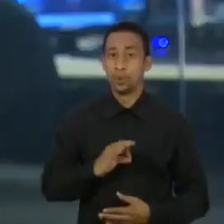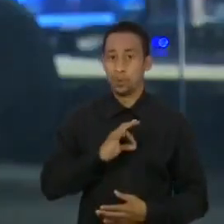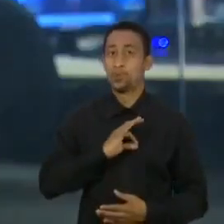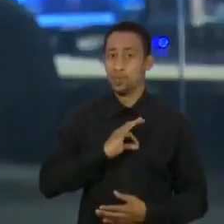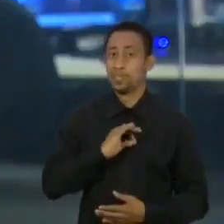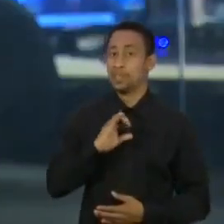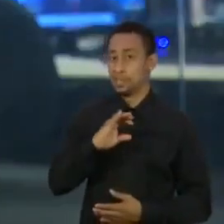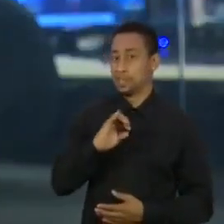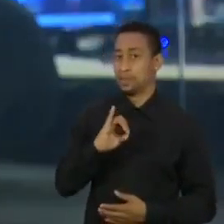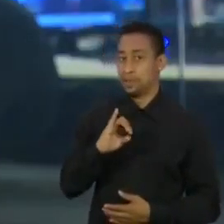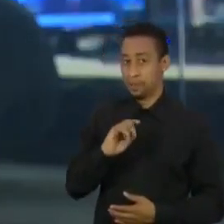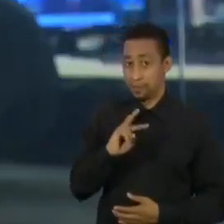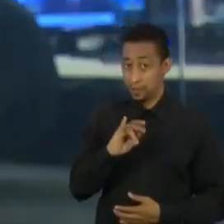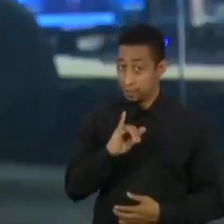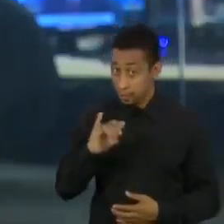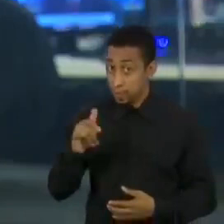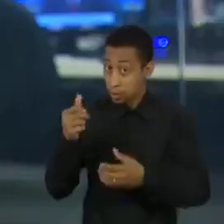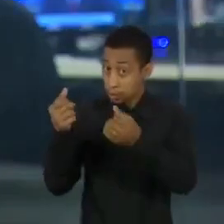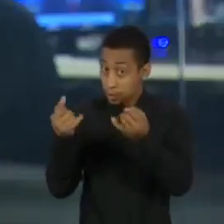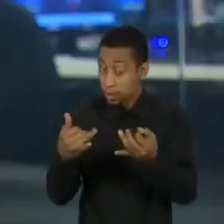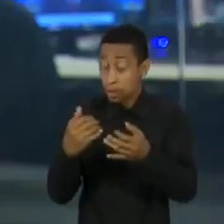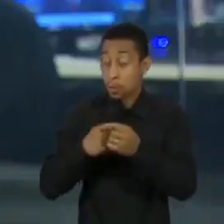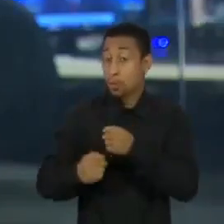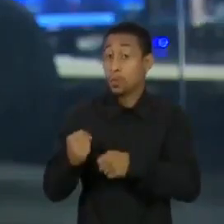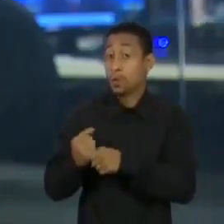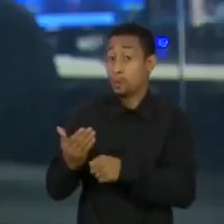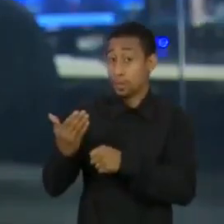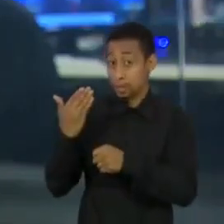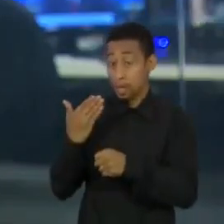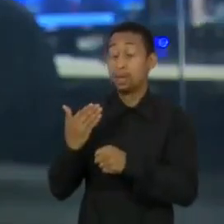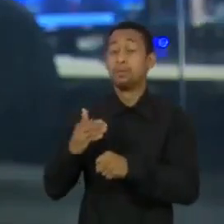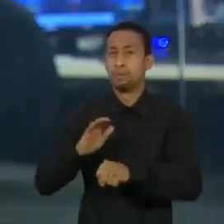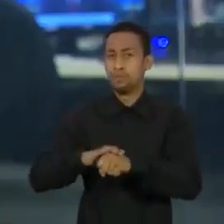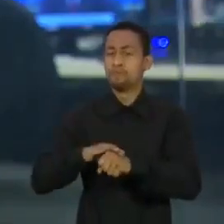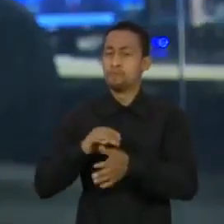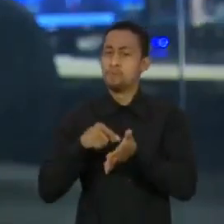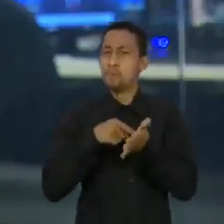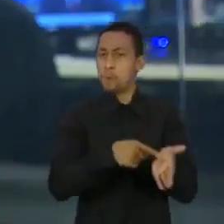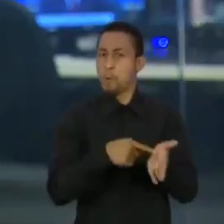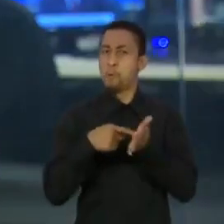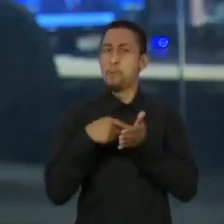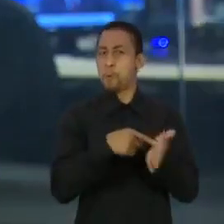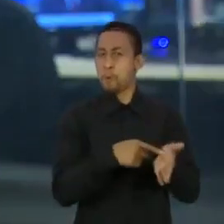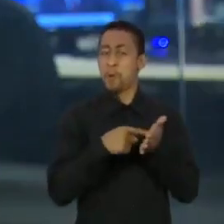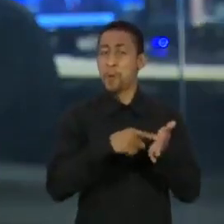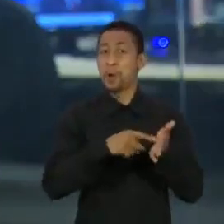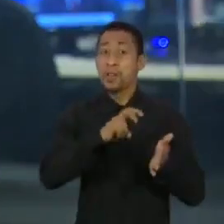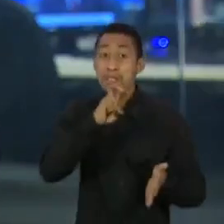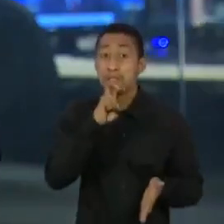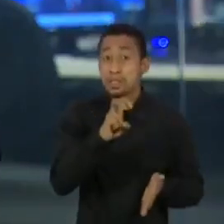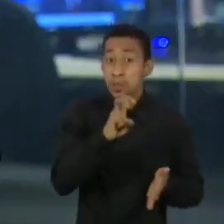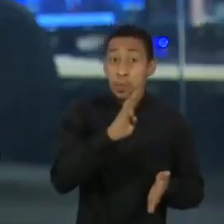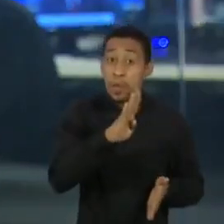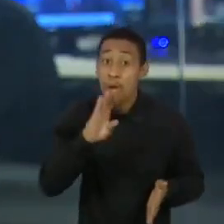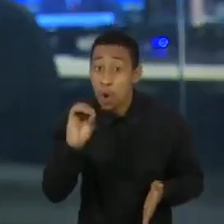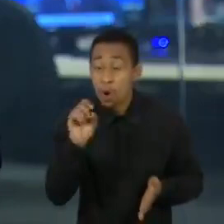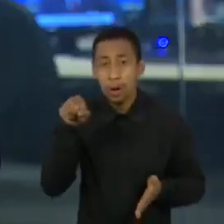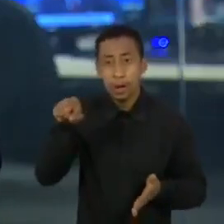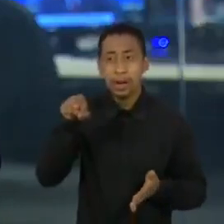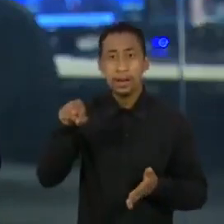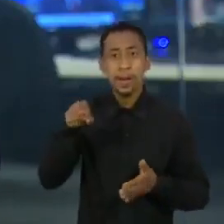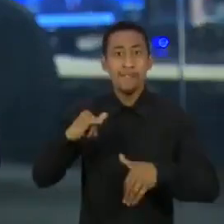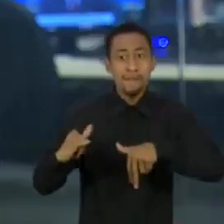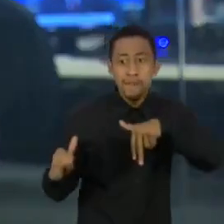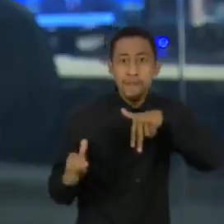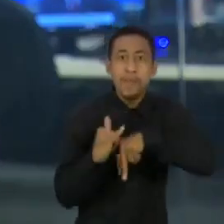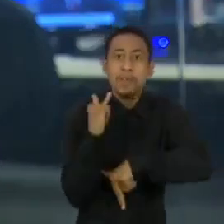Civil informa que, desde o ano passado, há 5 boletins de ocorrência em nome de Beni Brioli. Em 3, ela é apontada como vítima. 2